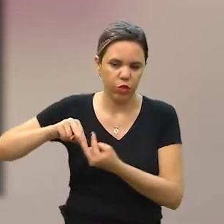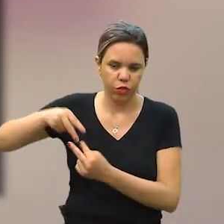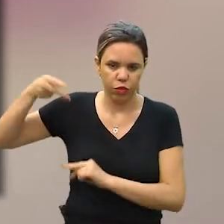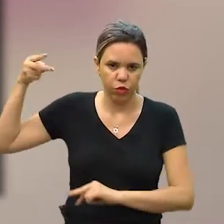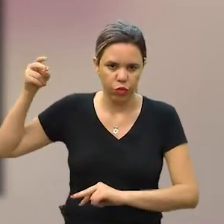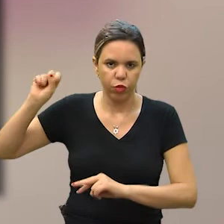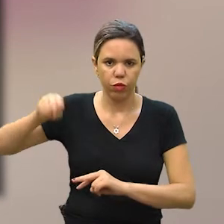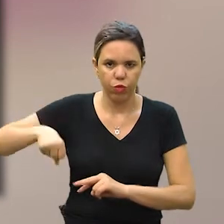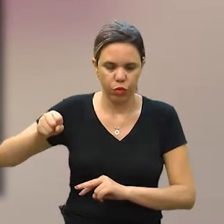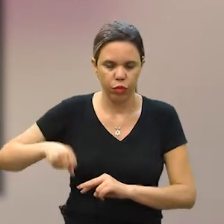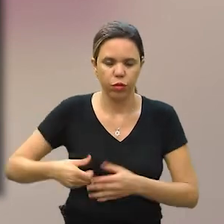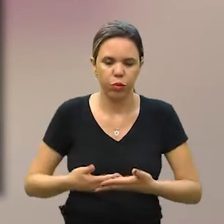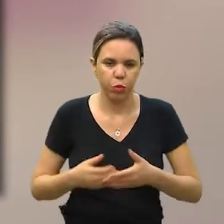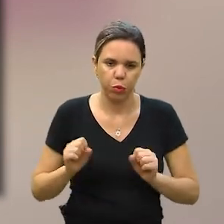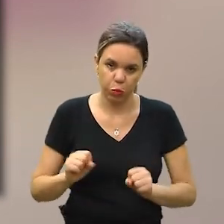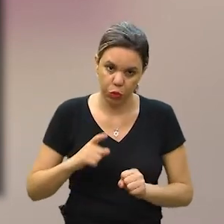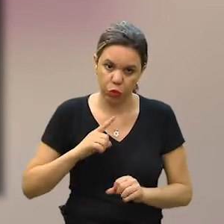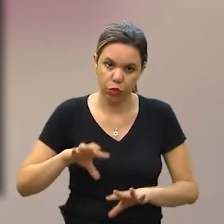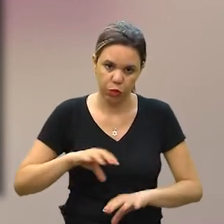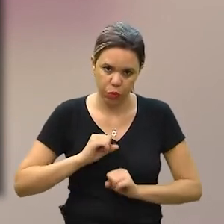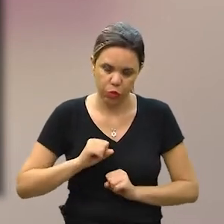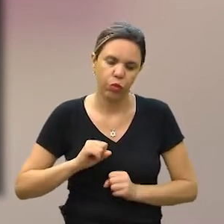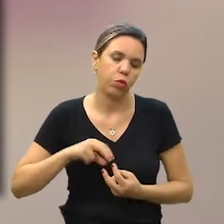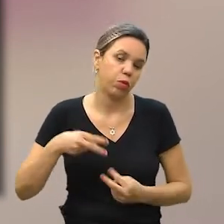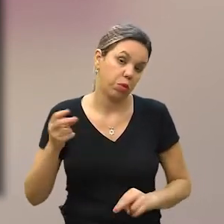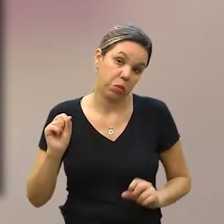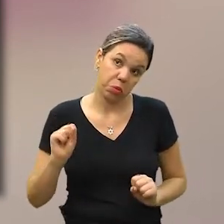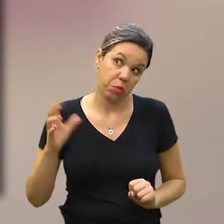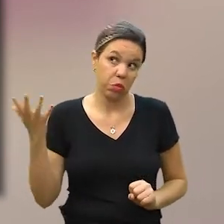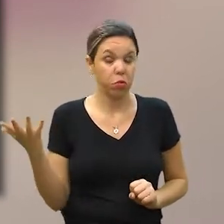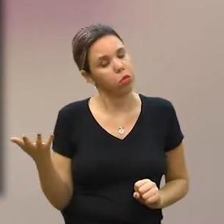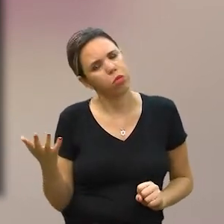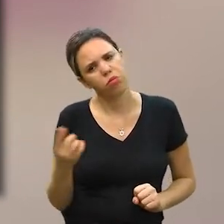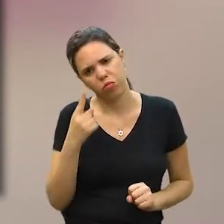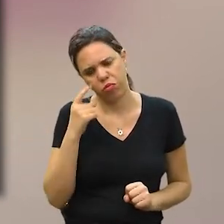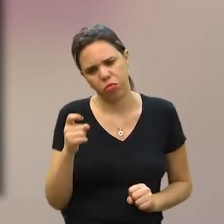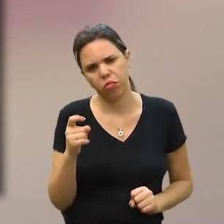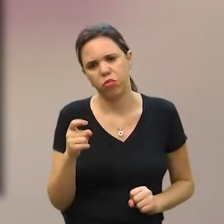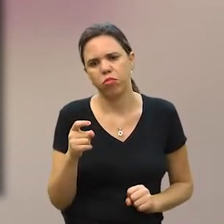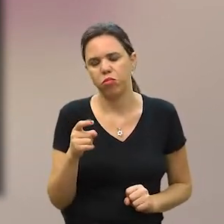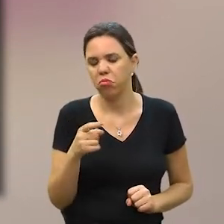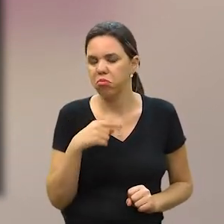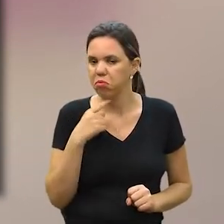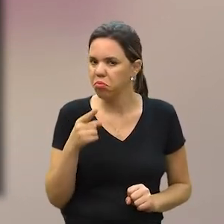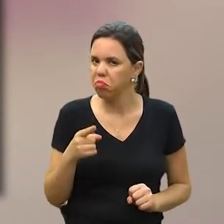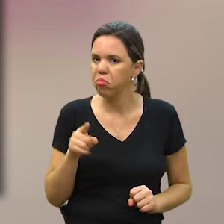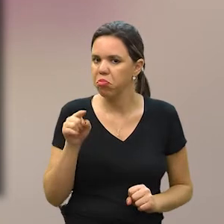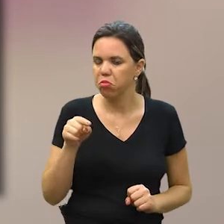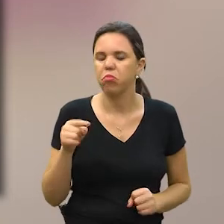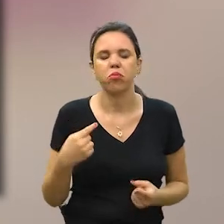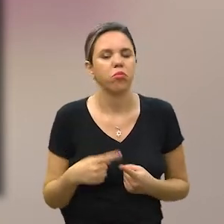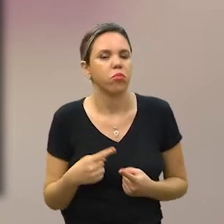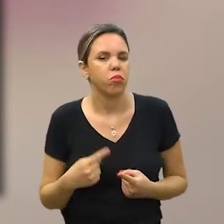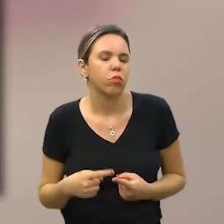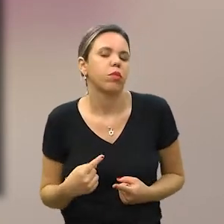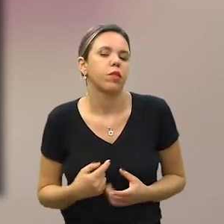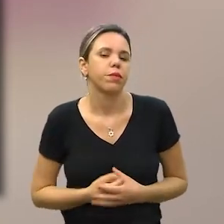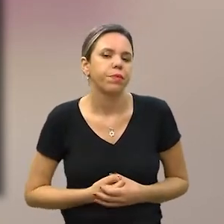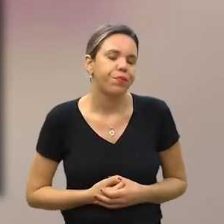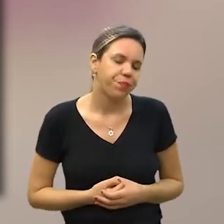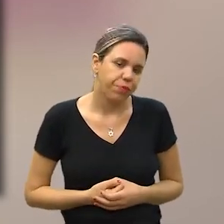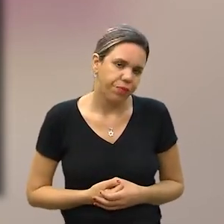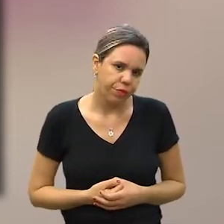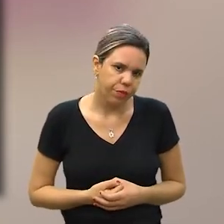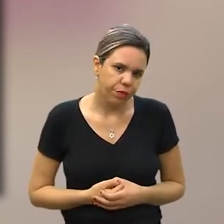genética, sim, o bebê pode ter essa herança genética. E é bem interessante você ter perguntado isso, porque nessa